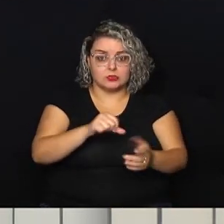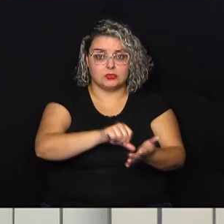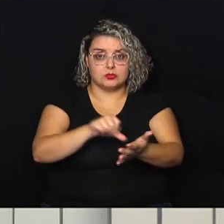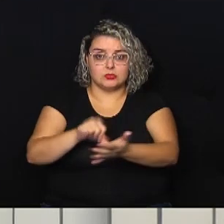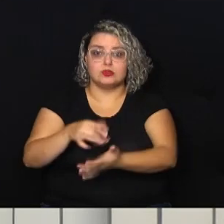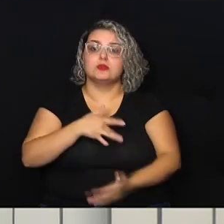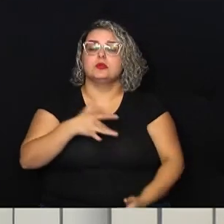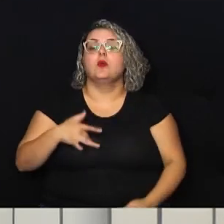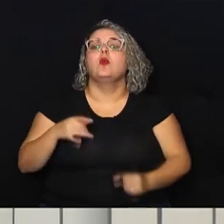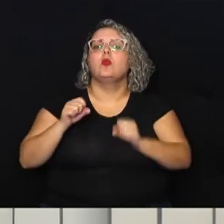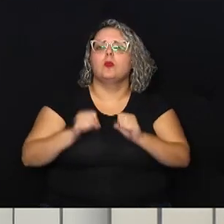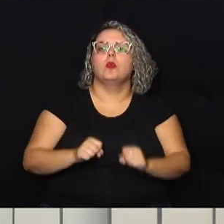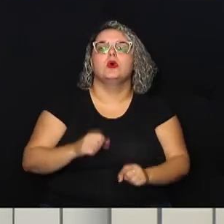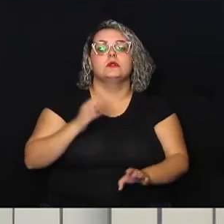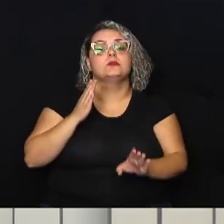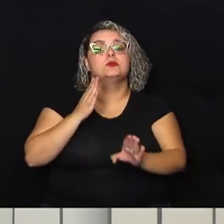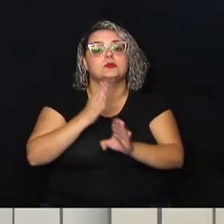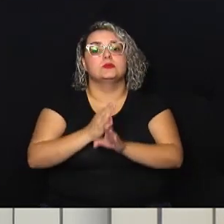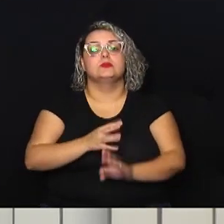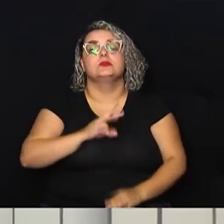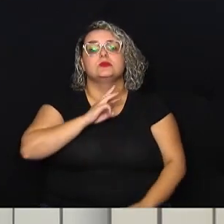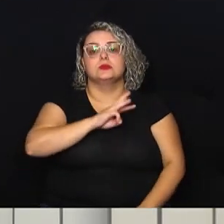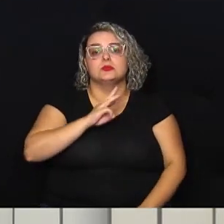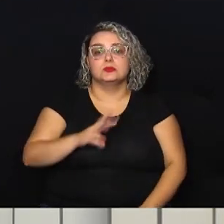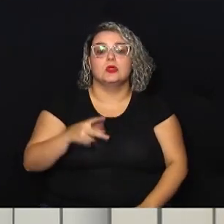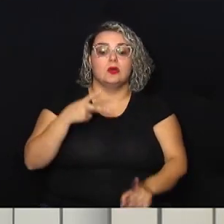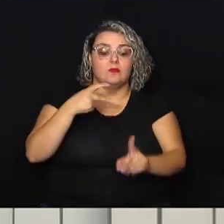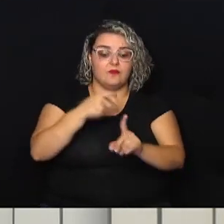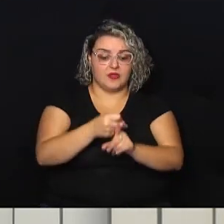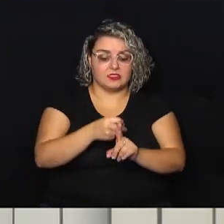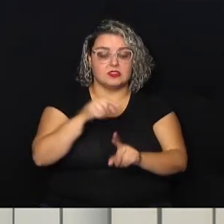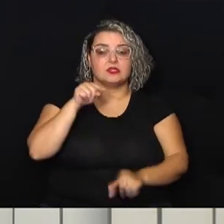saúde podem ser encontrados no site